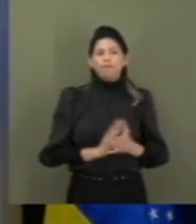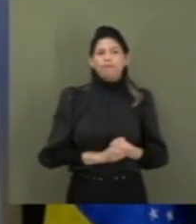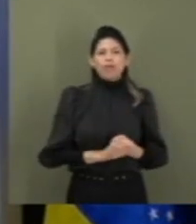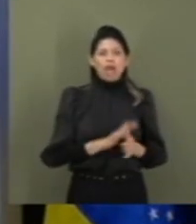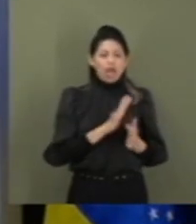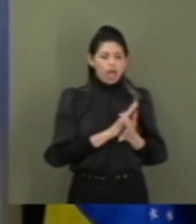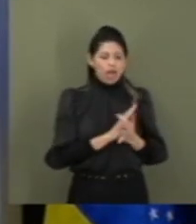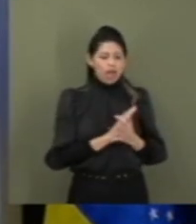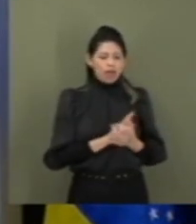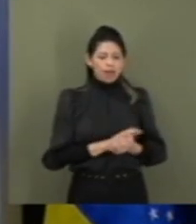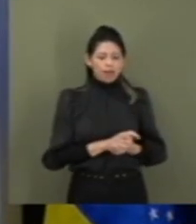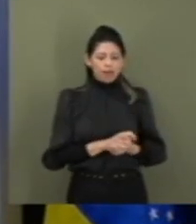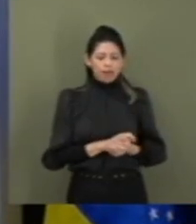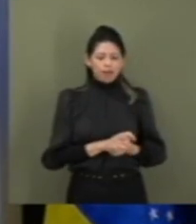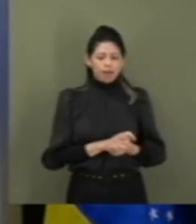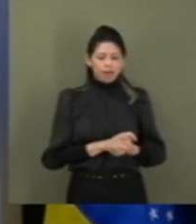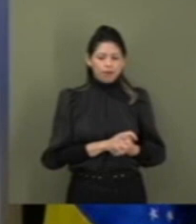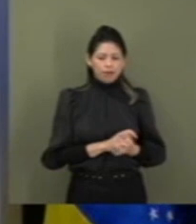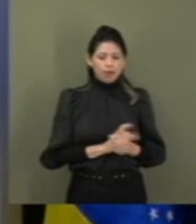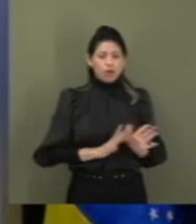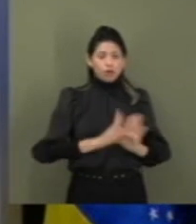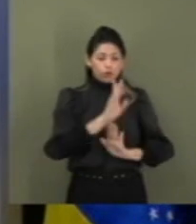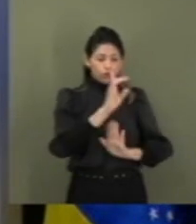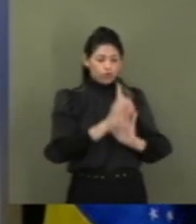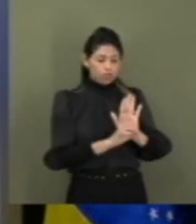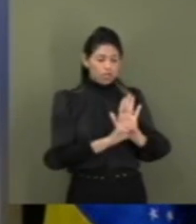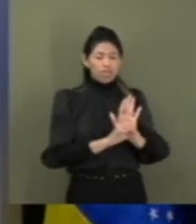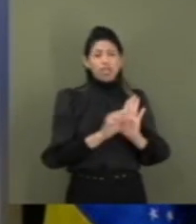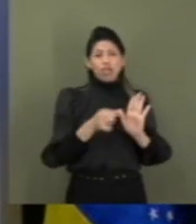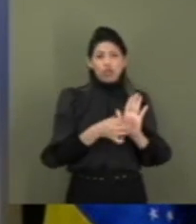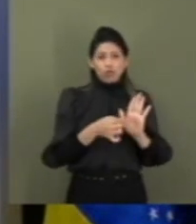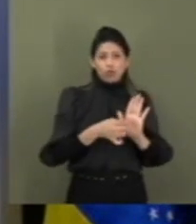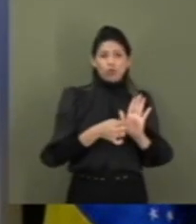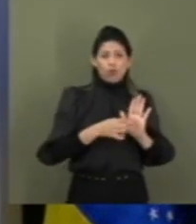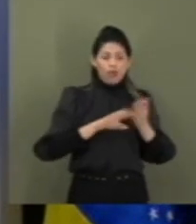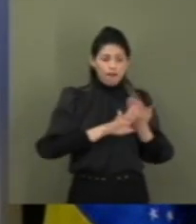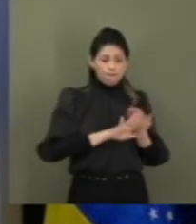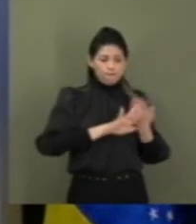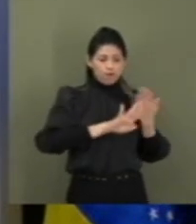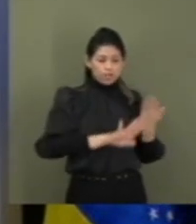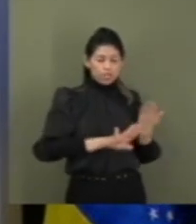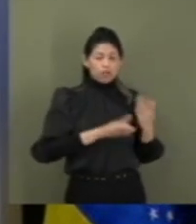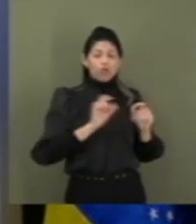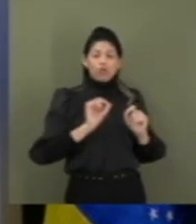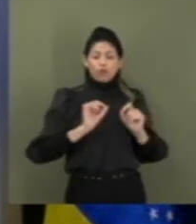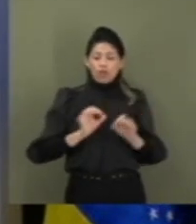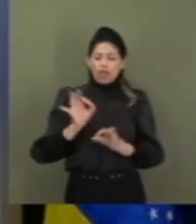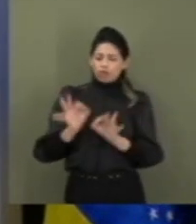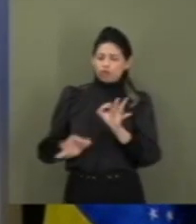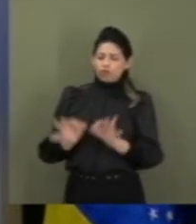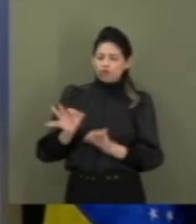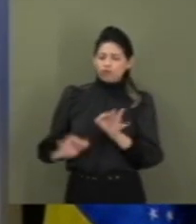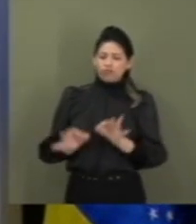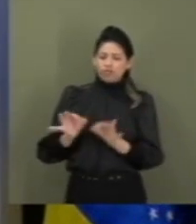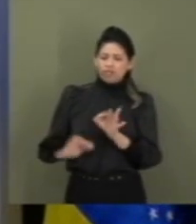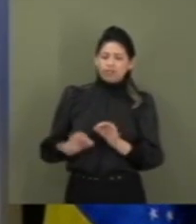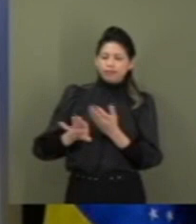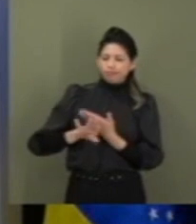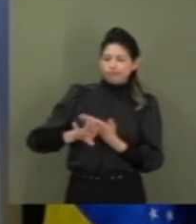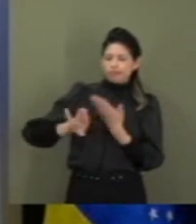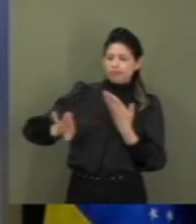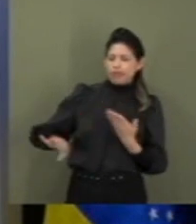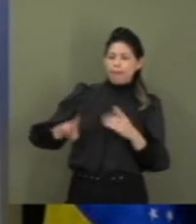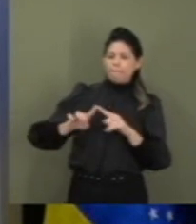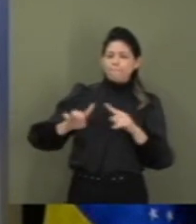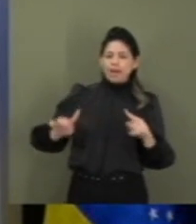lado e o direito é afastado. A verdade anda tropeçando no tribunal e